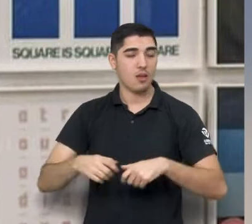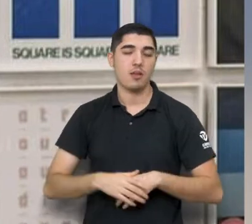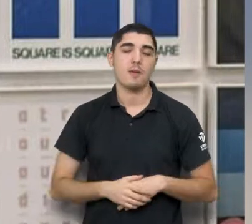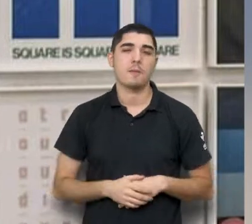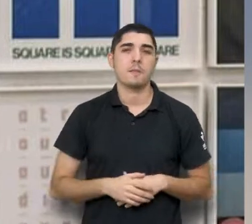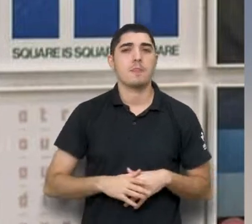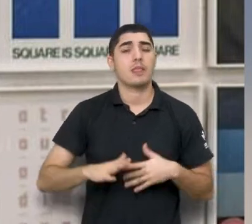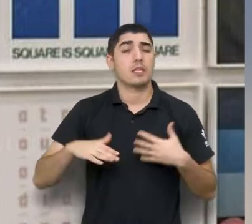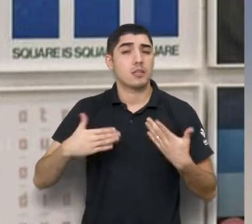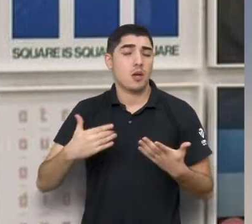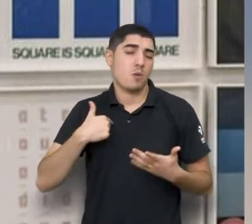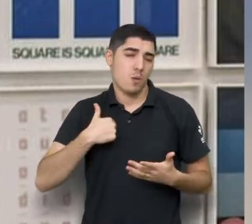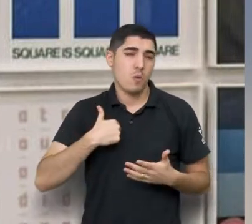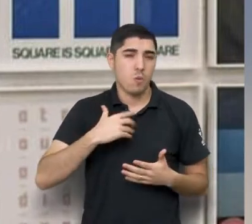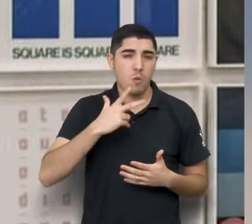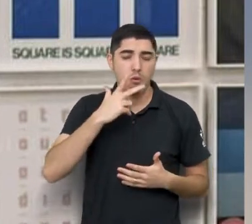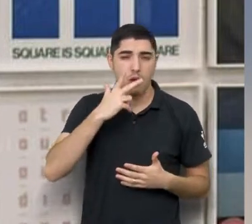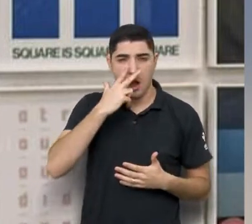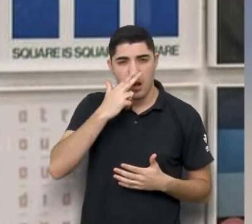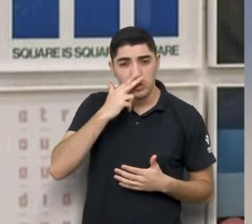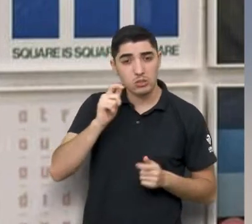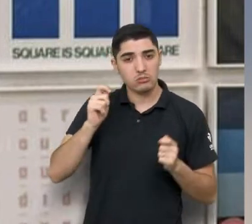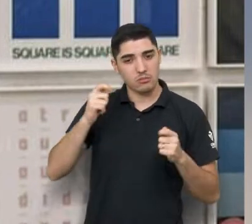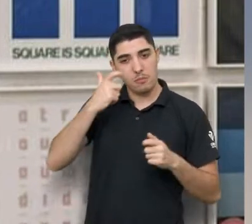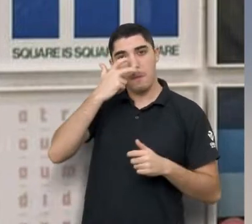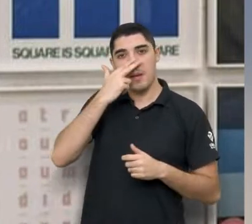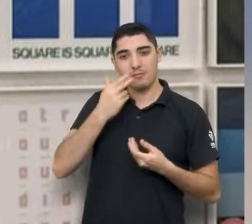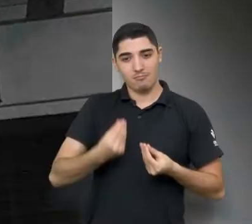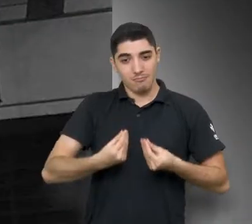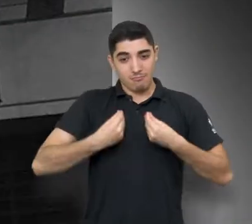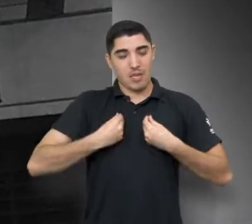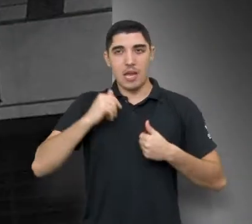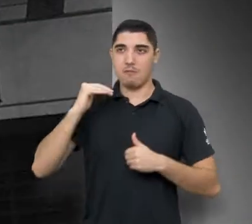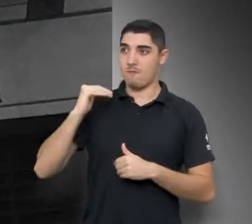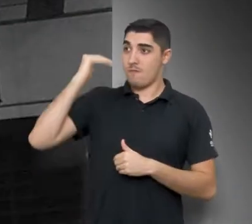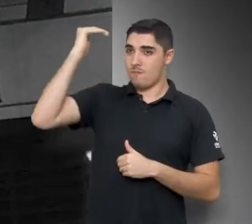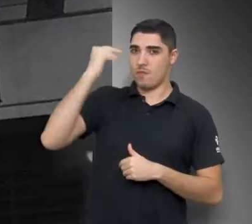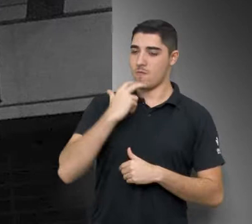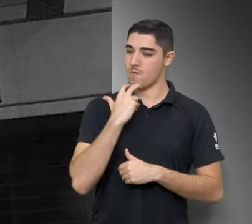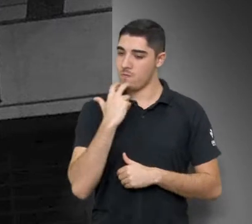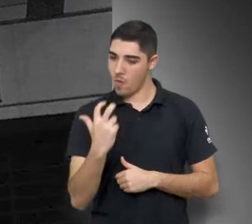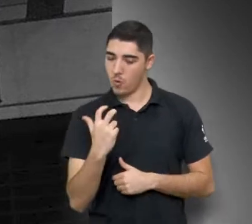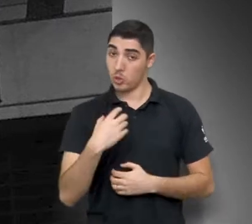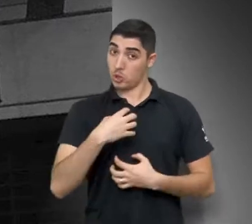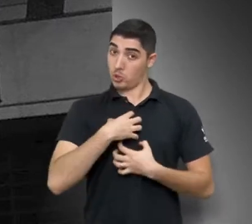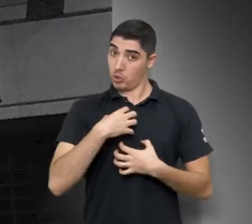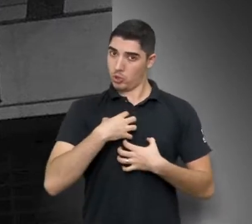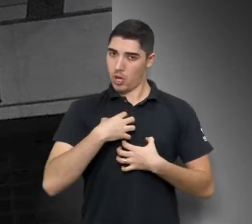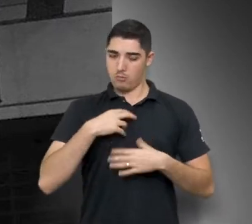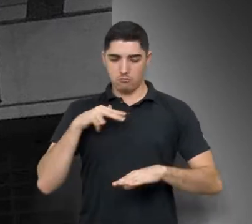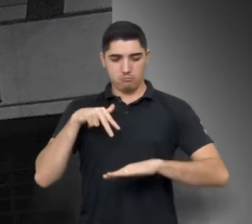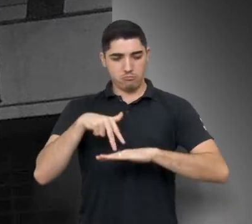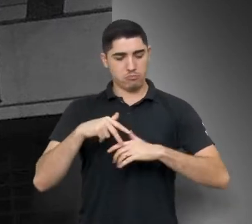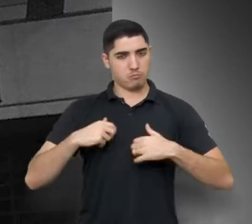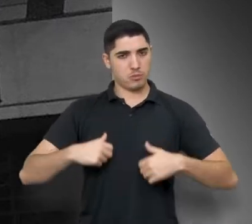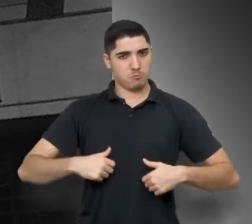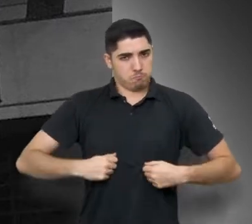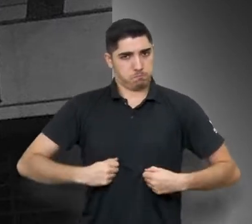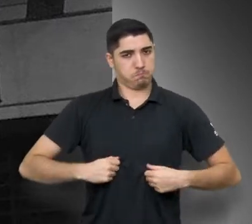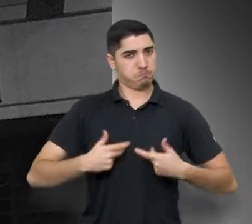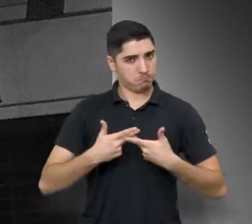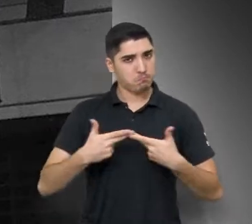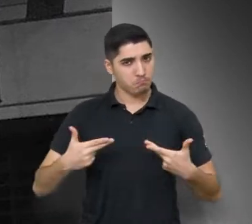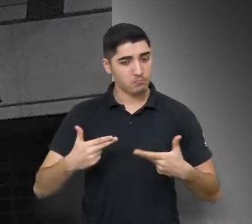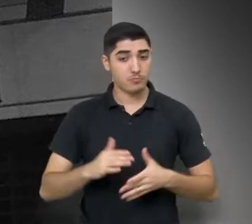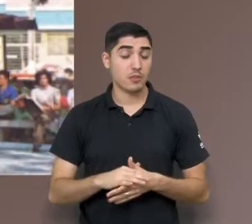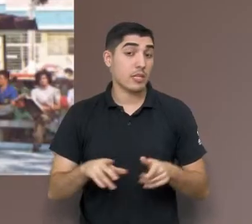Então eu creio que essas qualidades colaboraram bastante. O tamanho, a voz, a postura, né? Até porque eu